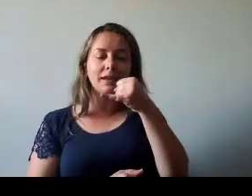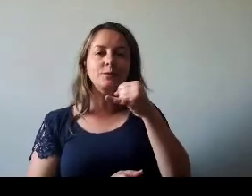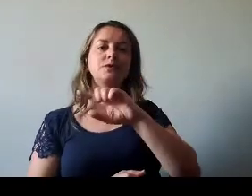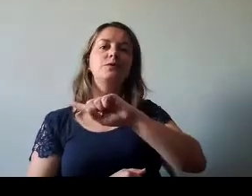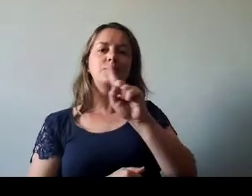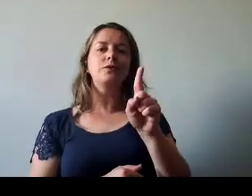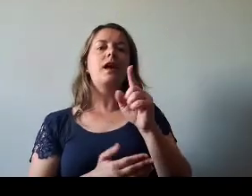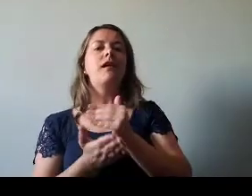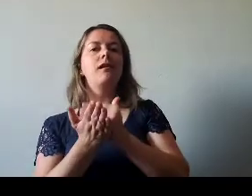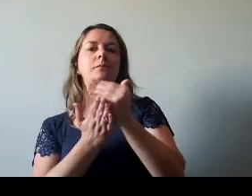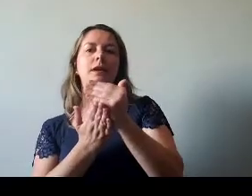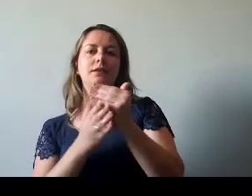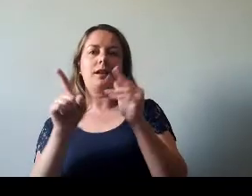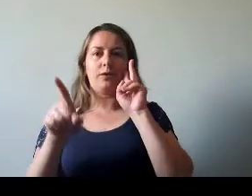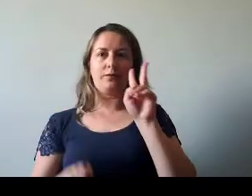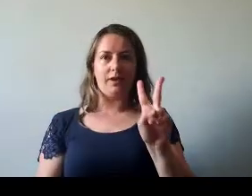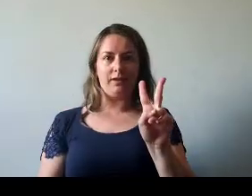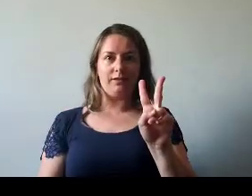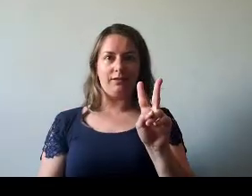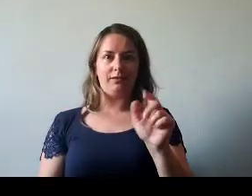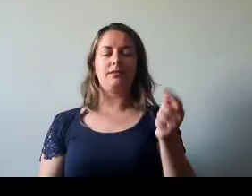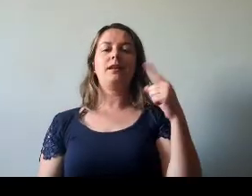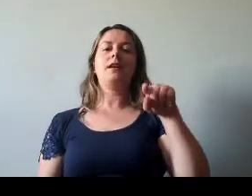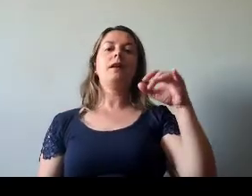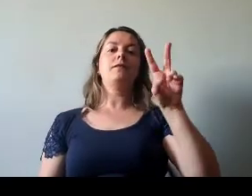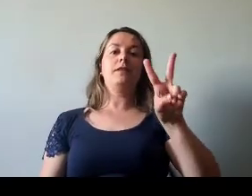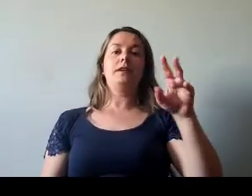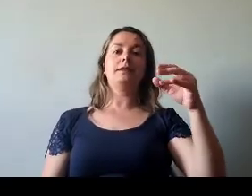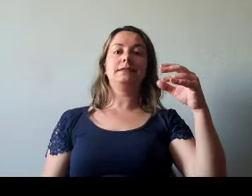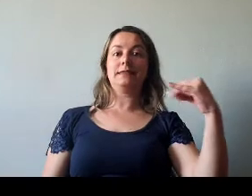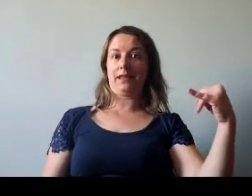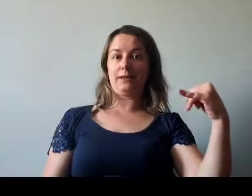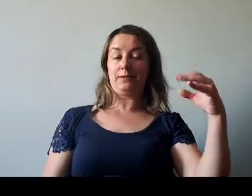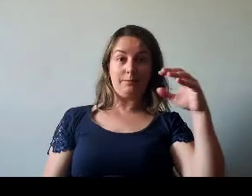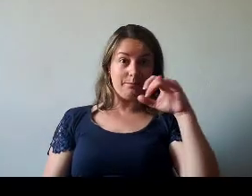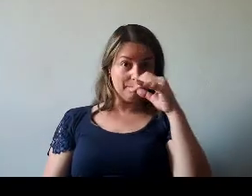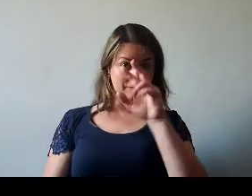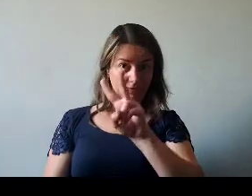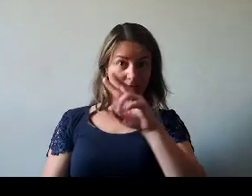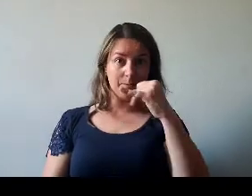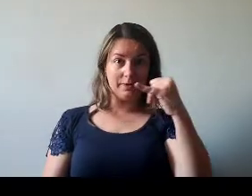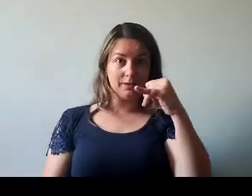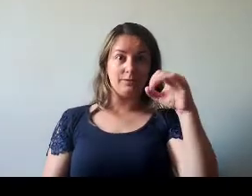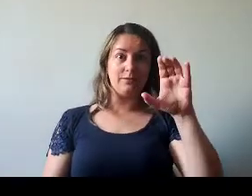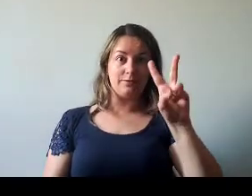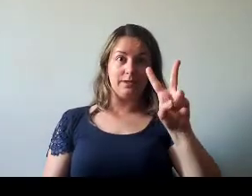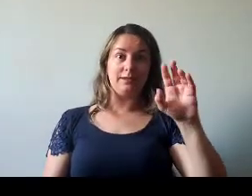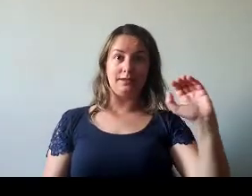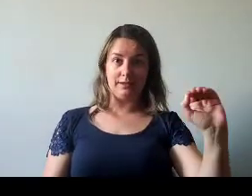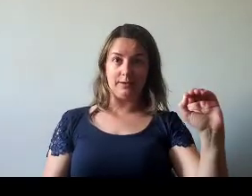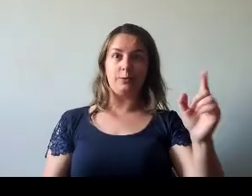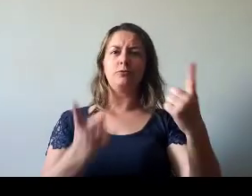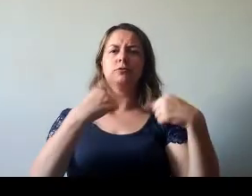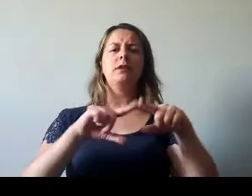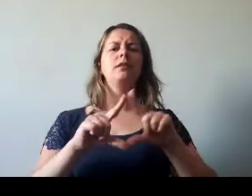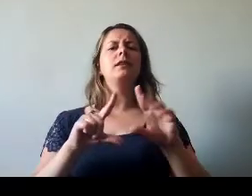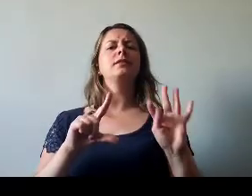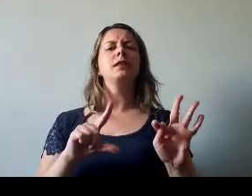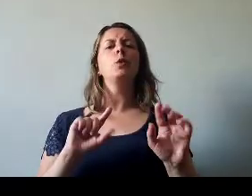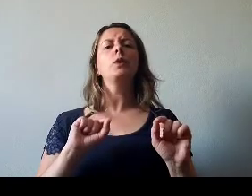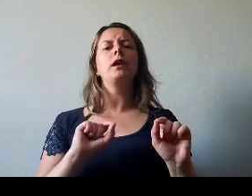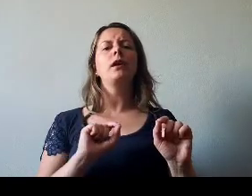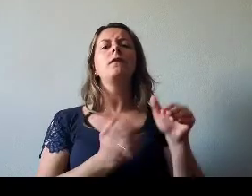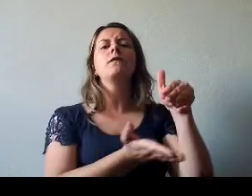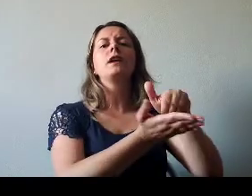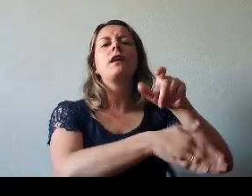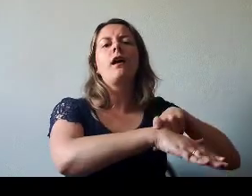nosso V0. E o intervalo de tempo, ΔT, que também pode ser instante final menos instante inicial, como a gente